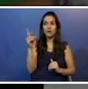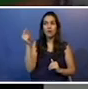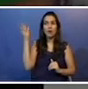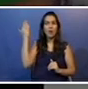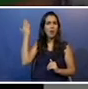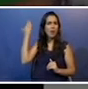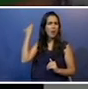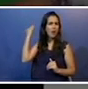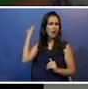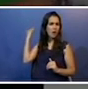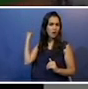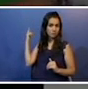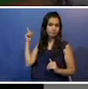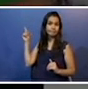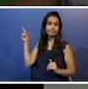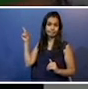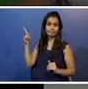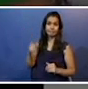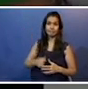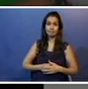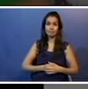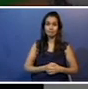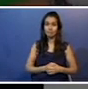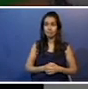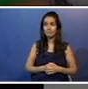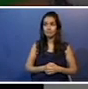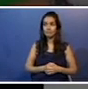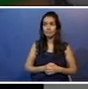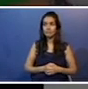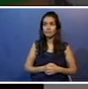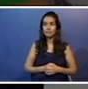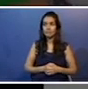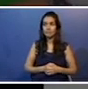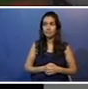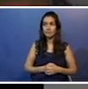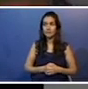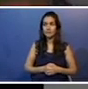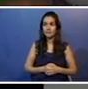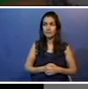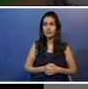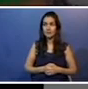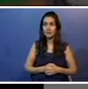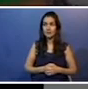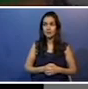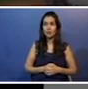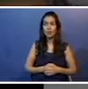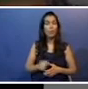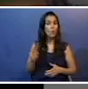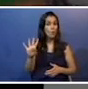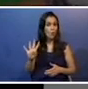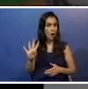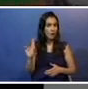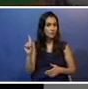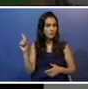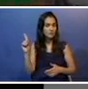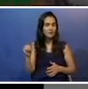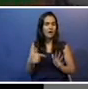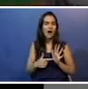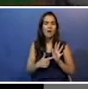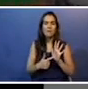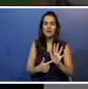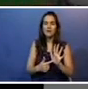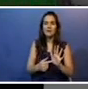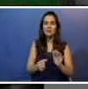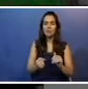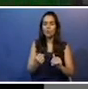mais antigo do que os que nós encontramos atualmente. Tá vendo aqui, olha? O 4 aparece com 3 letras